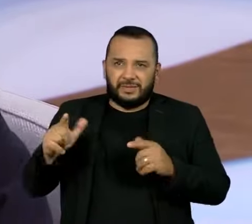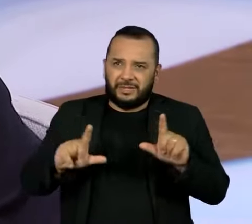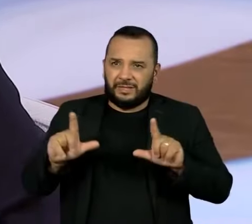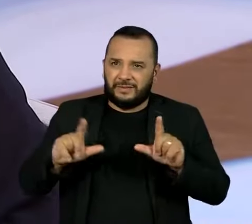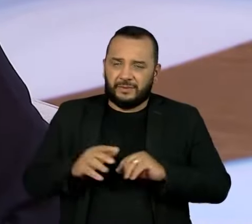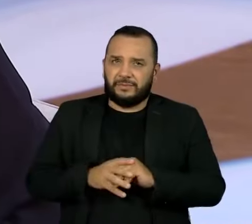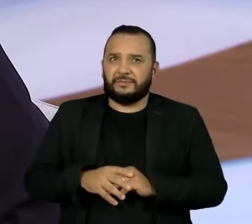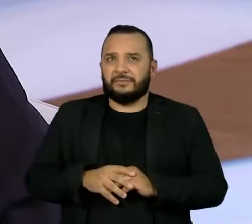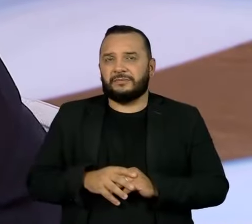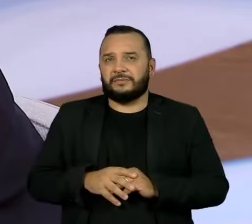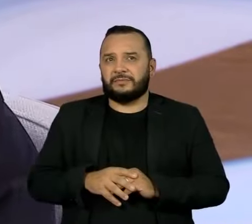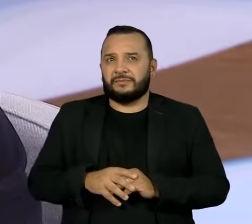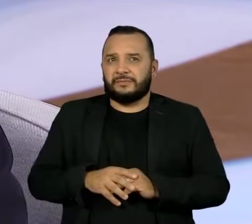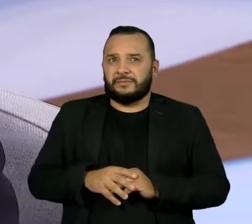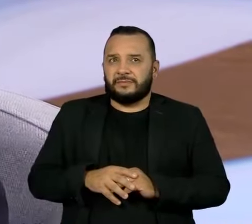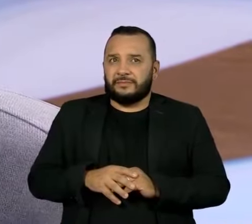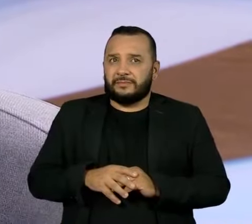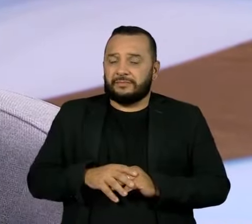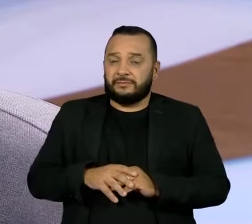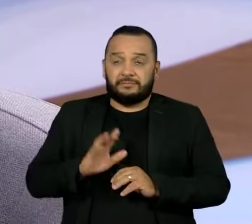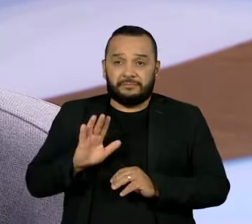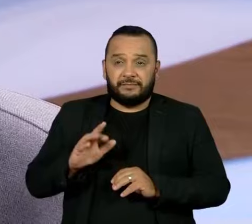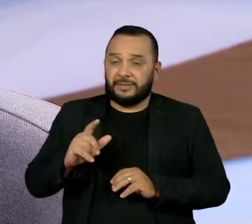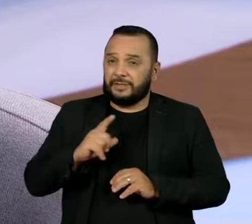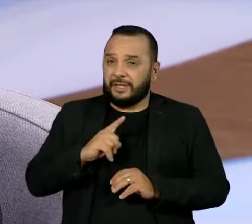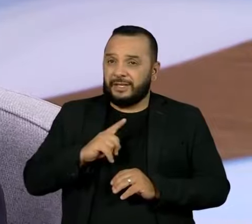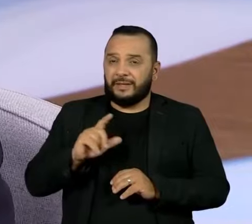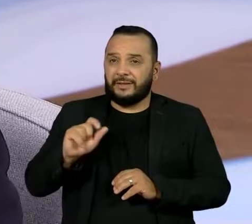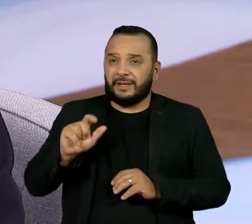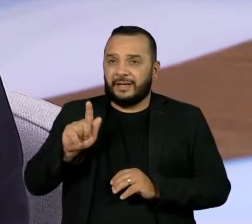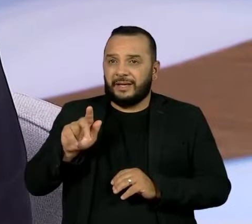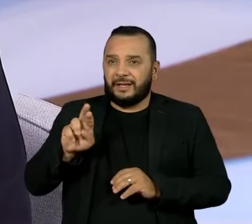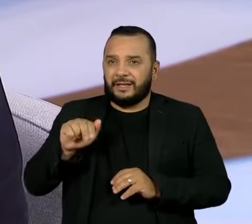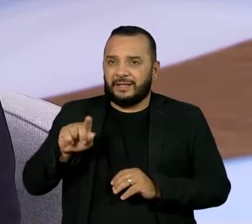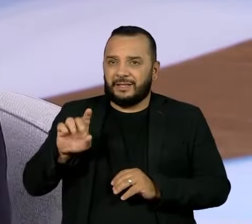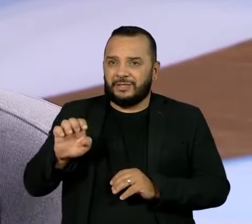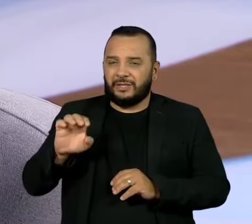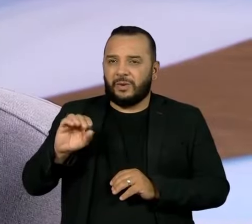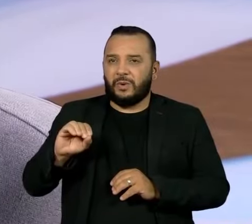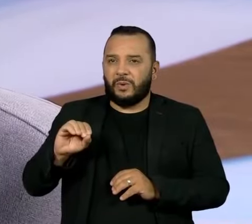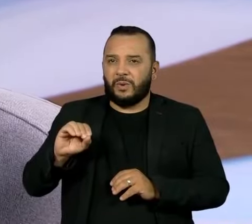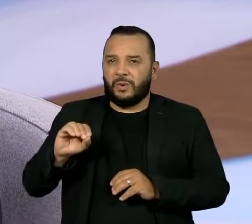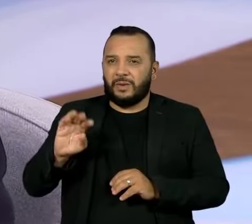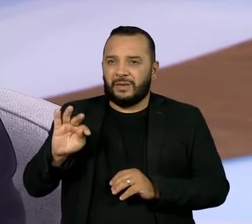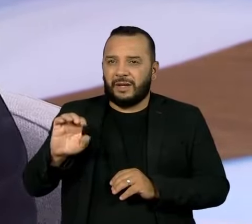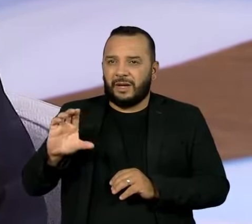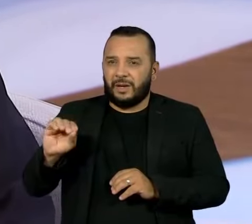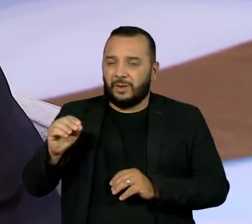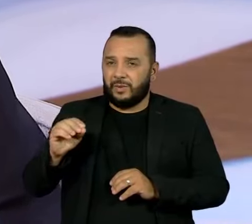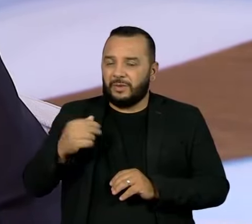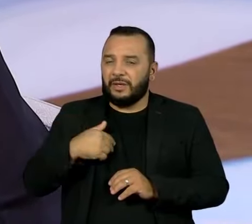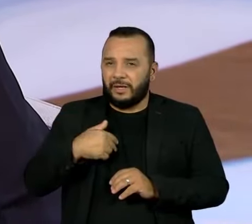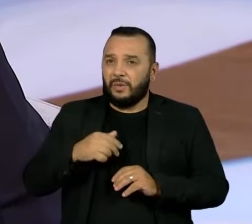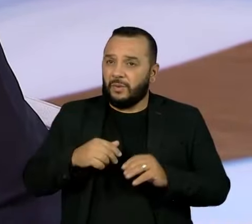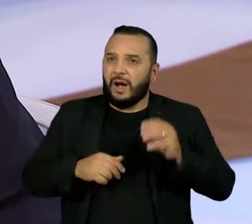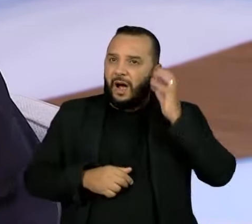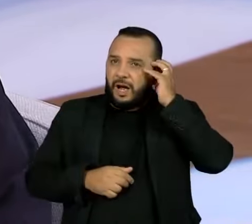E daí, o grande Otelo me ouviu na Rádio Nacional, no programa César de